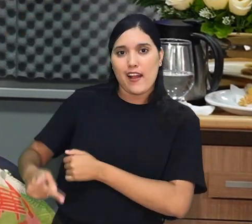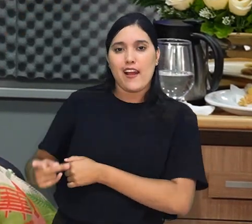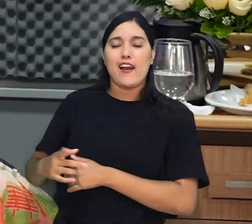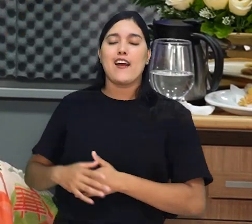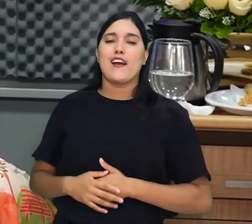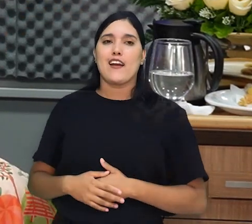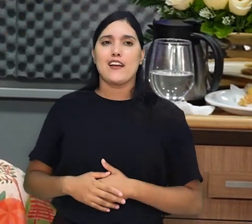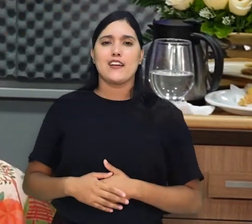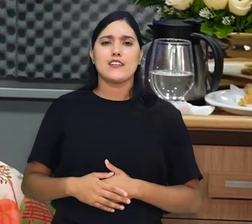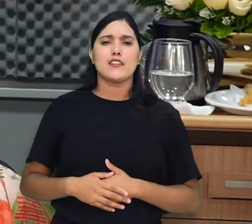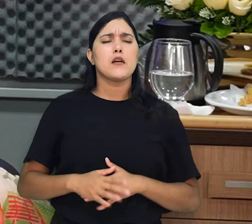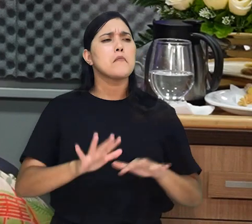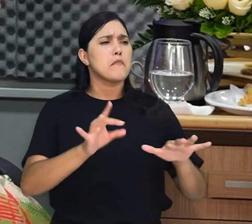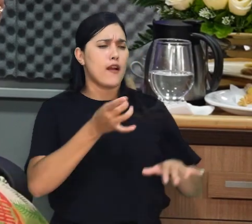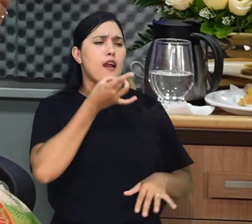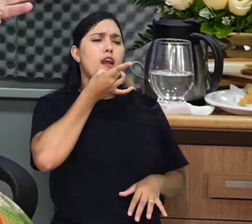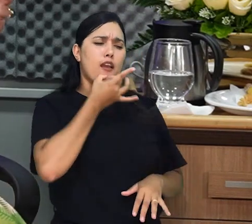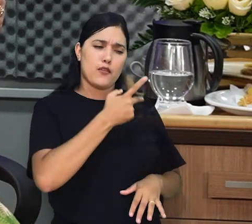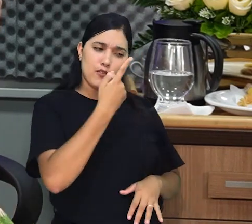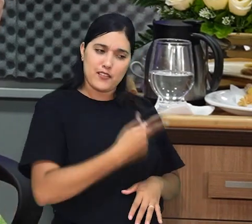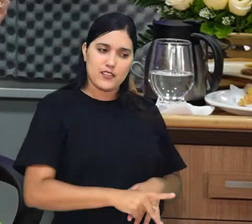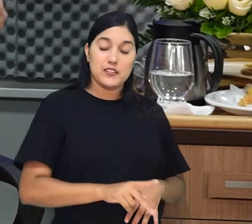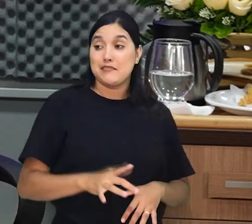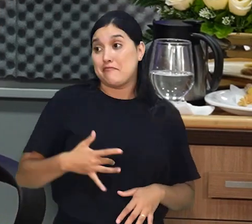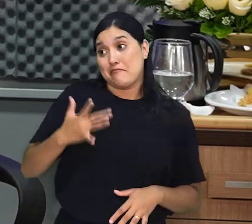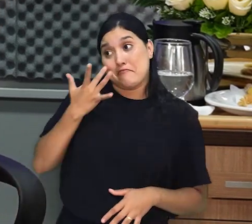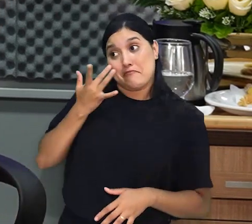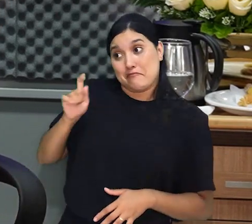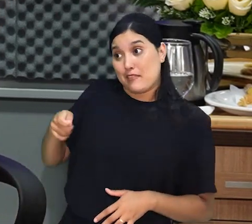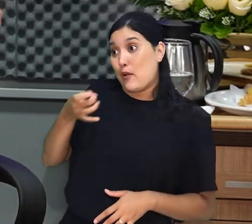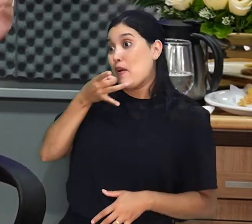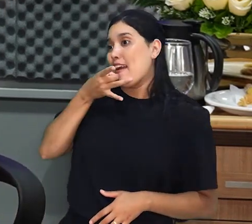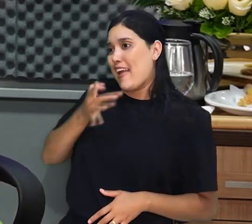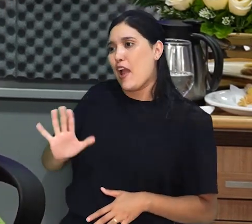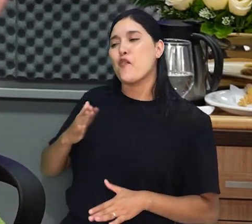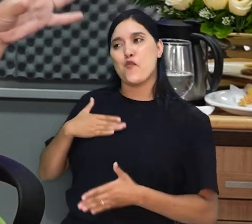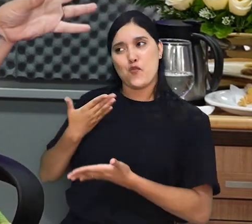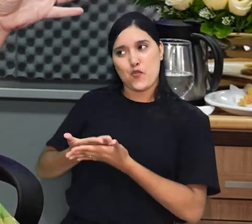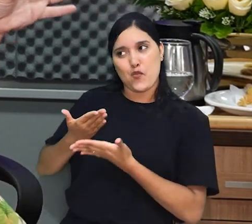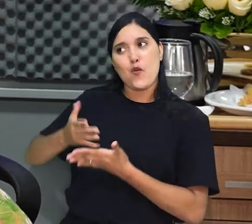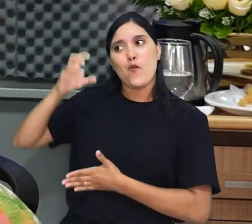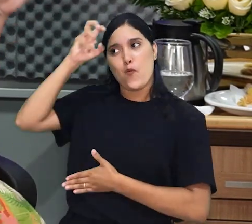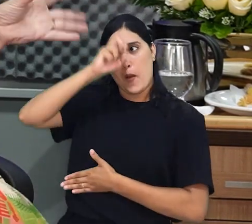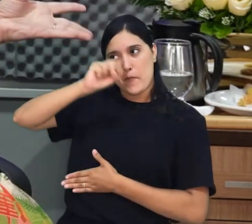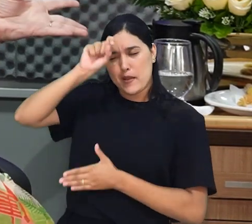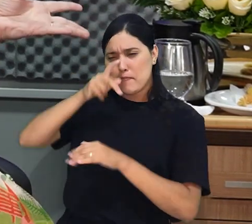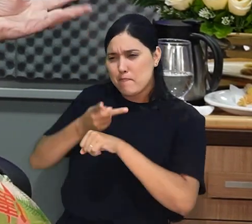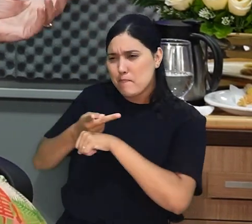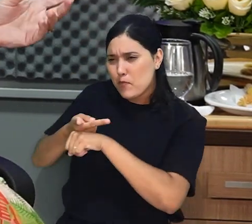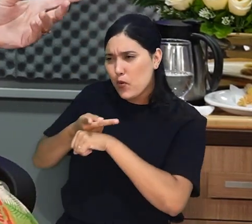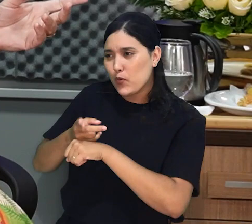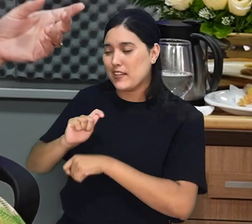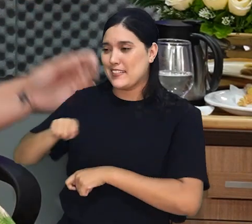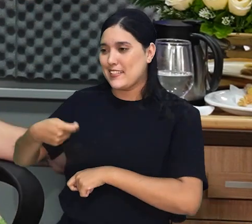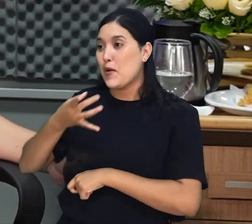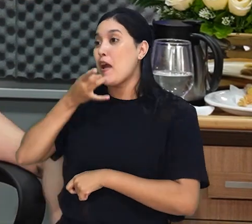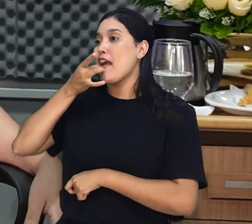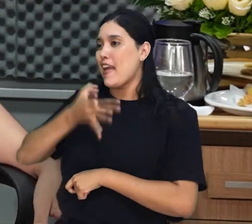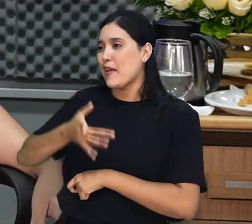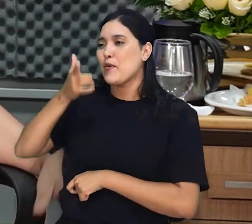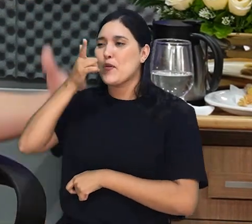tanto palavreado. Tanto palavreado que a gente usa aqui. O ego é o ego. Eu não sei o sinal de ego, olha, mas ainda